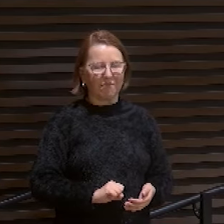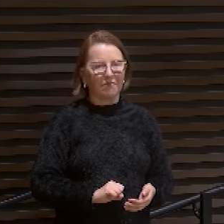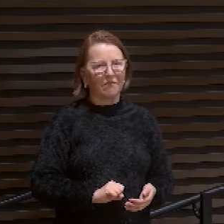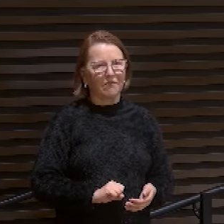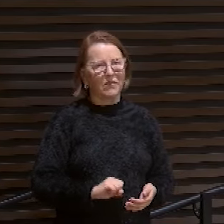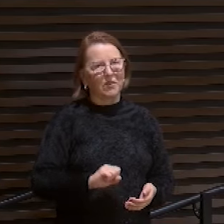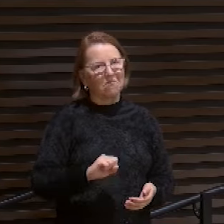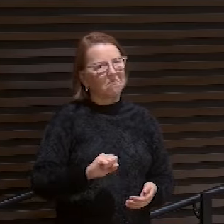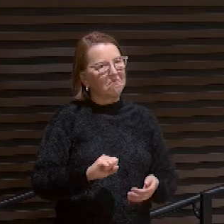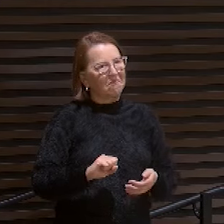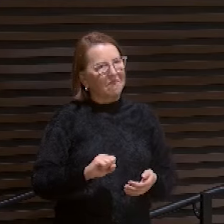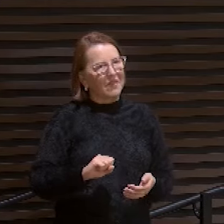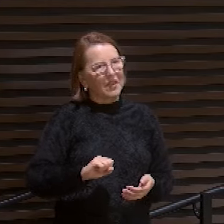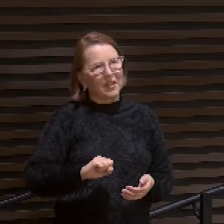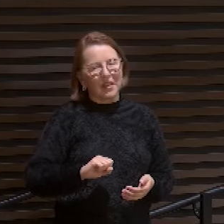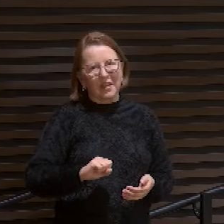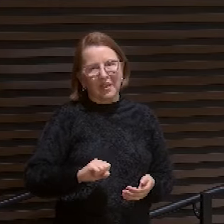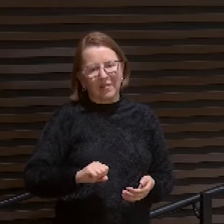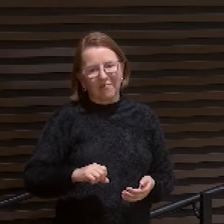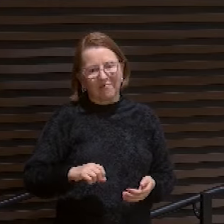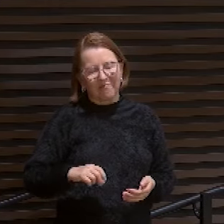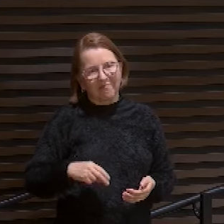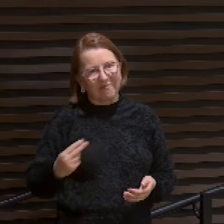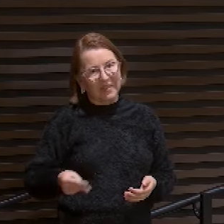o sacerdócio de Melquisedeque.